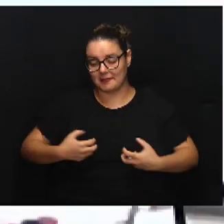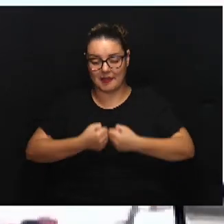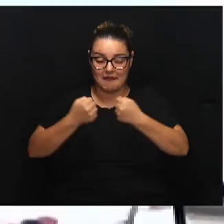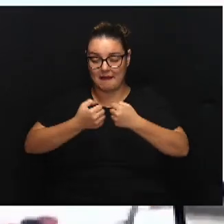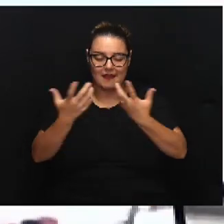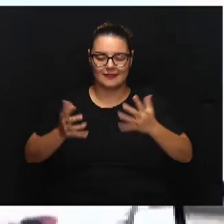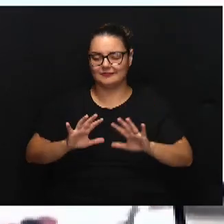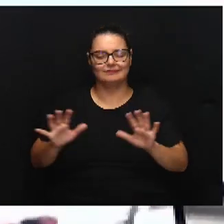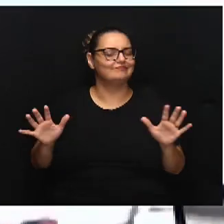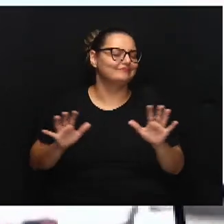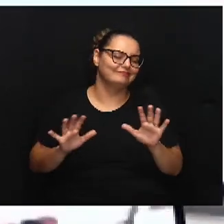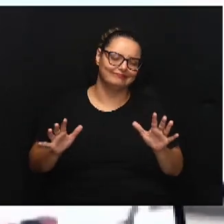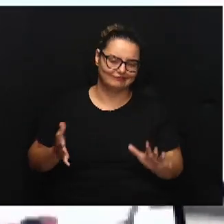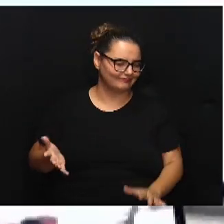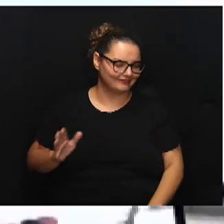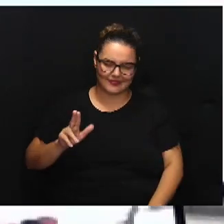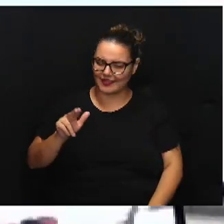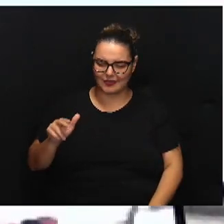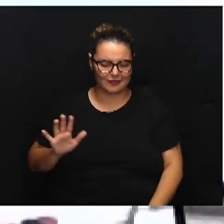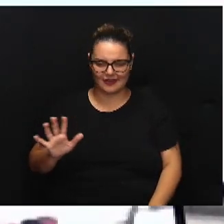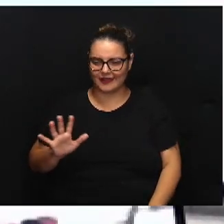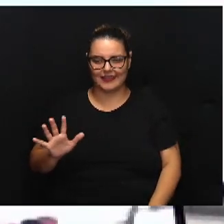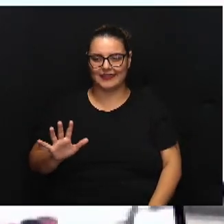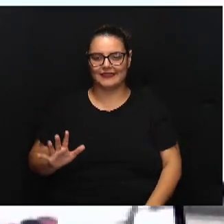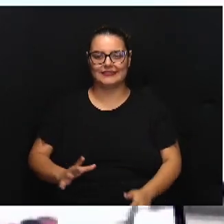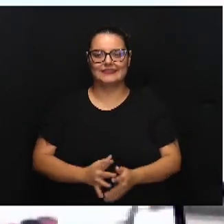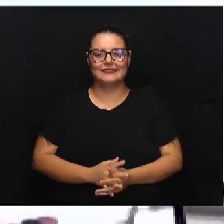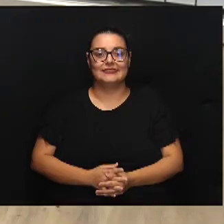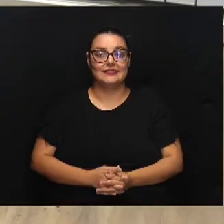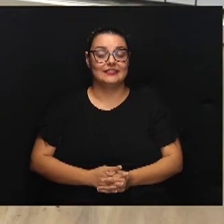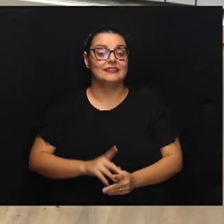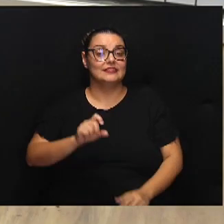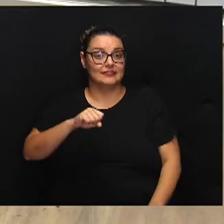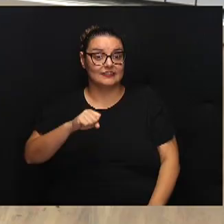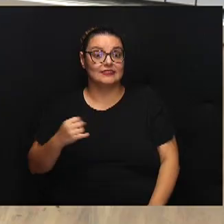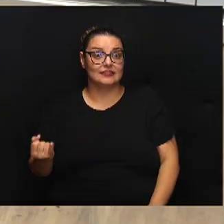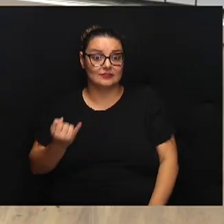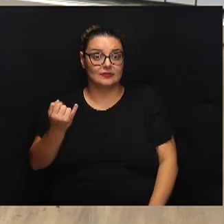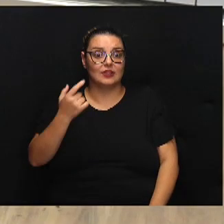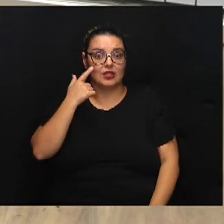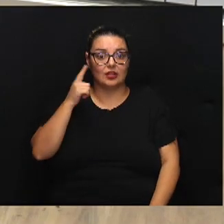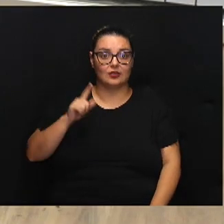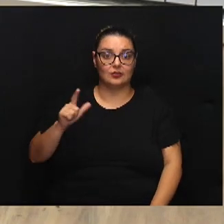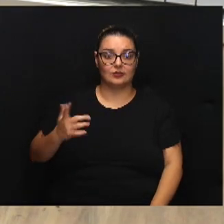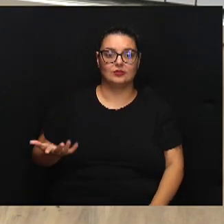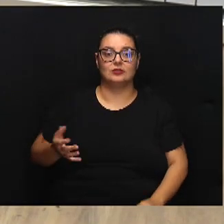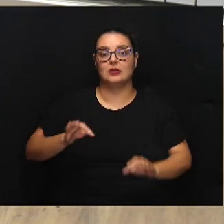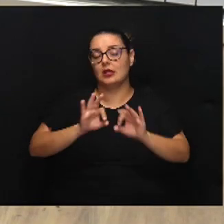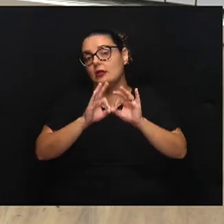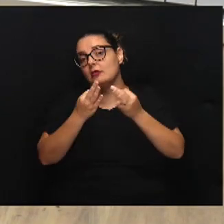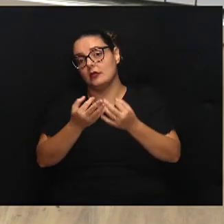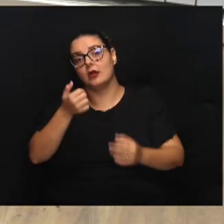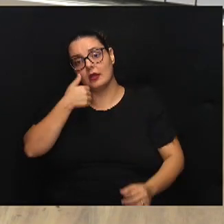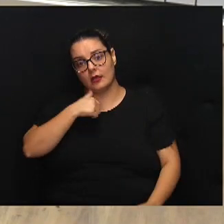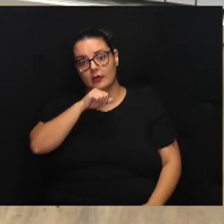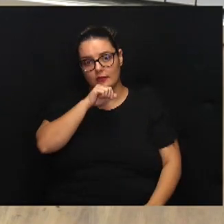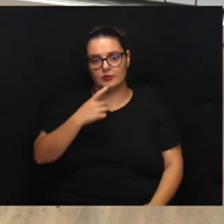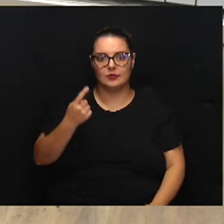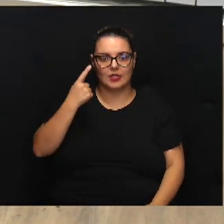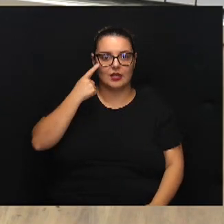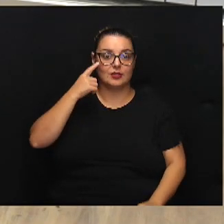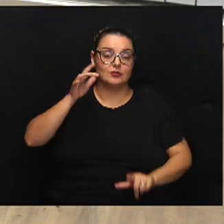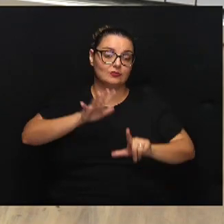outra. E nunca é isso, não é isso. Não, isso é fundamental, porque, claro, né, as famílias, as mães idealizam